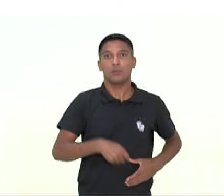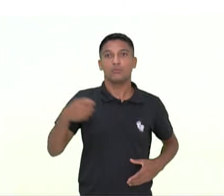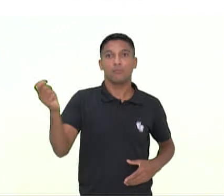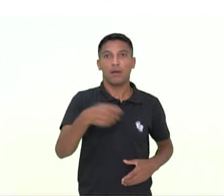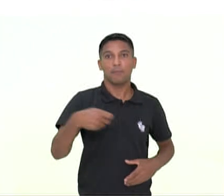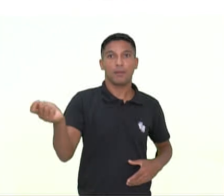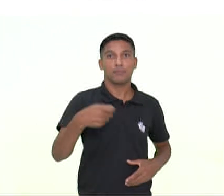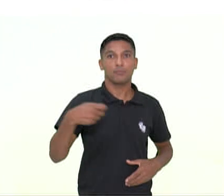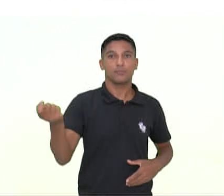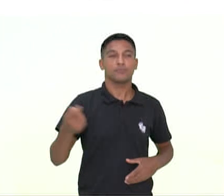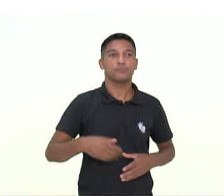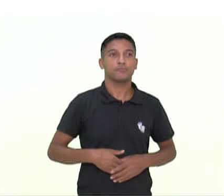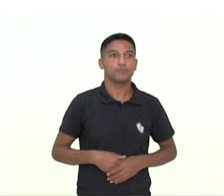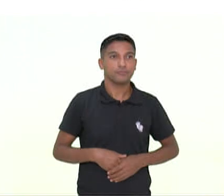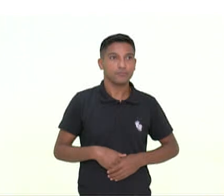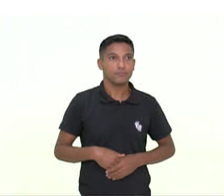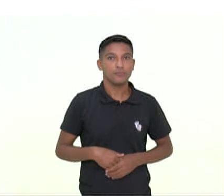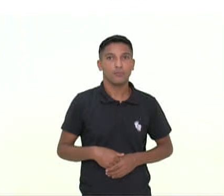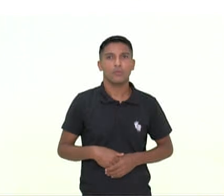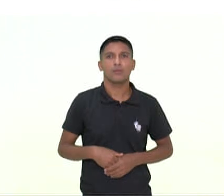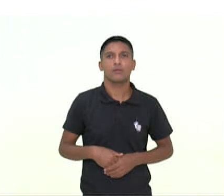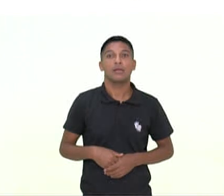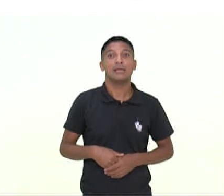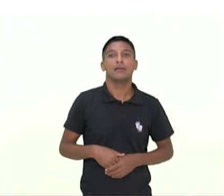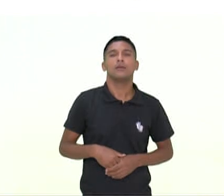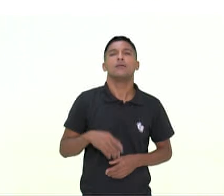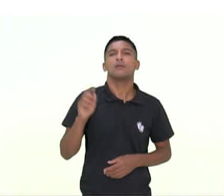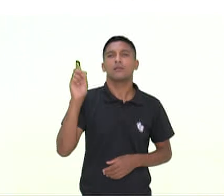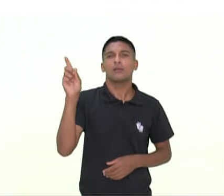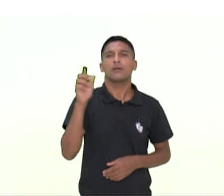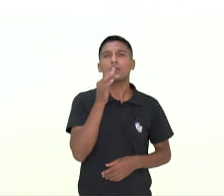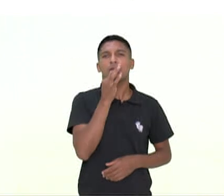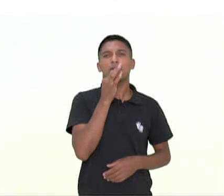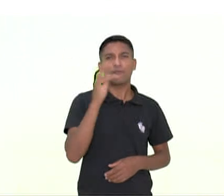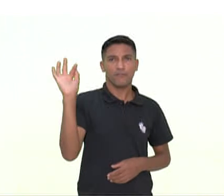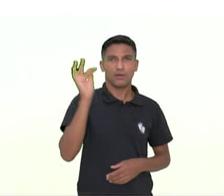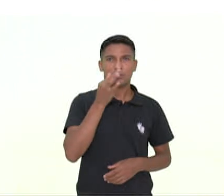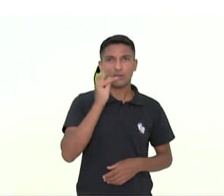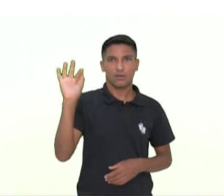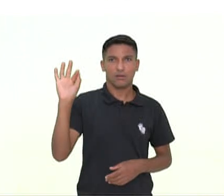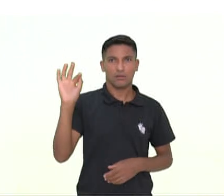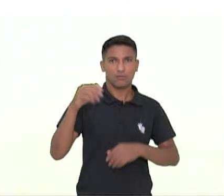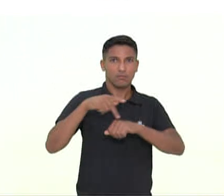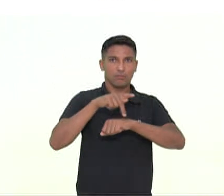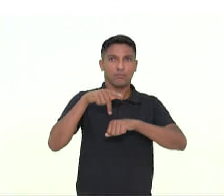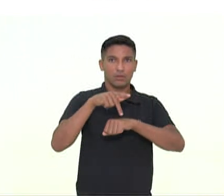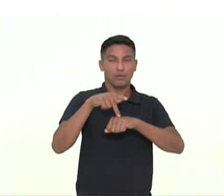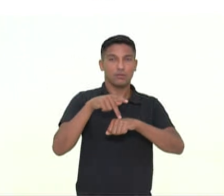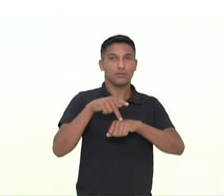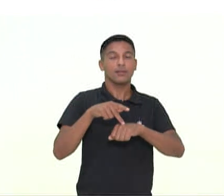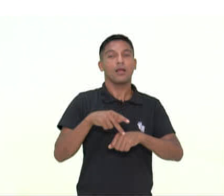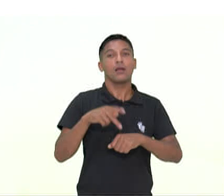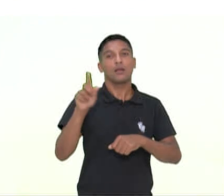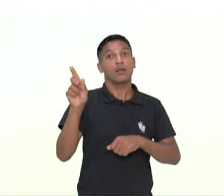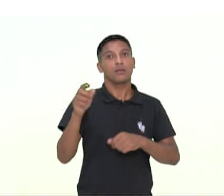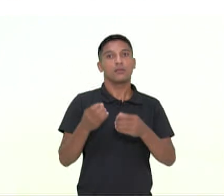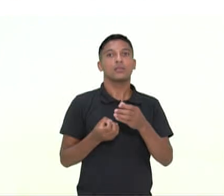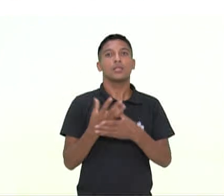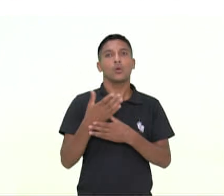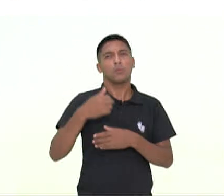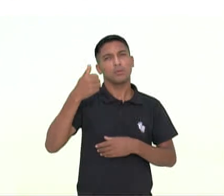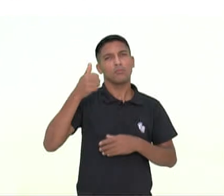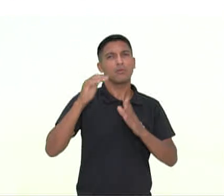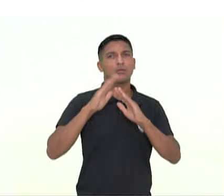as primeiras escolas de esgrima é normalmente voltada para os nobres franceses e